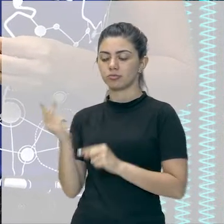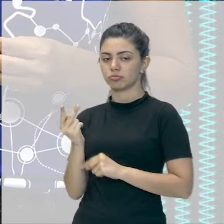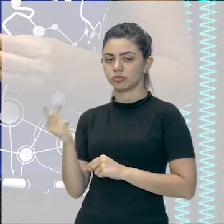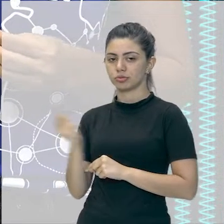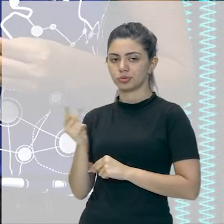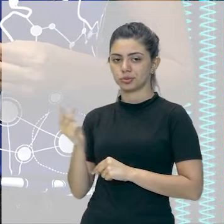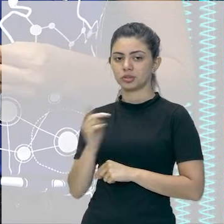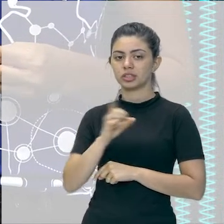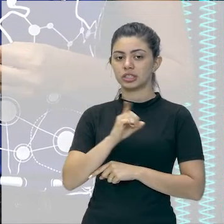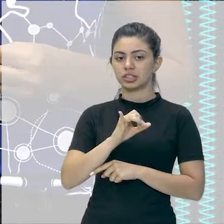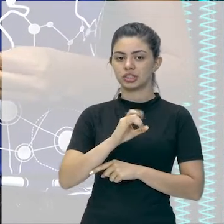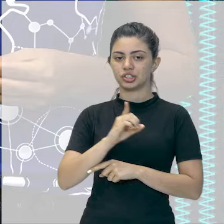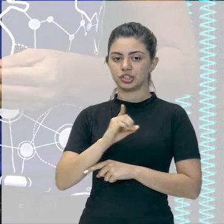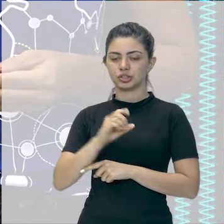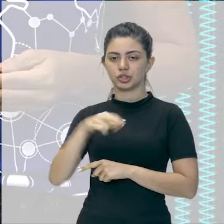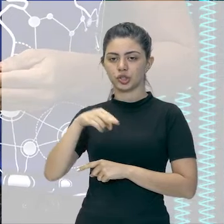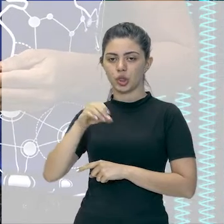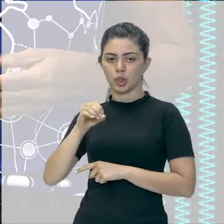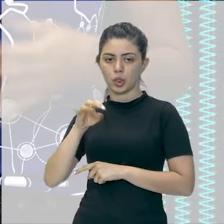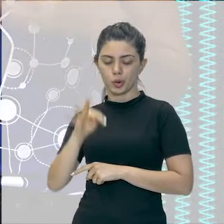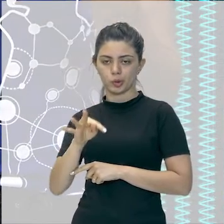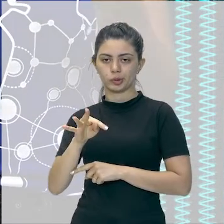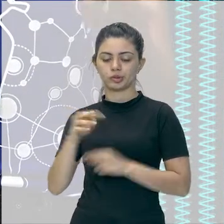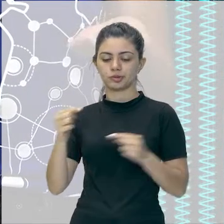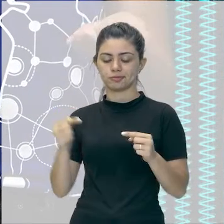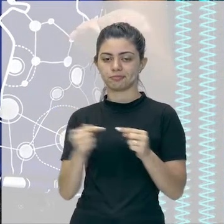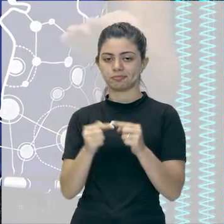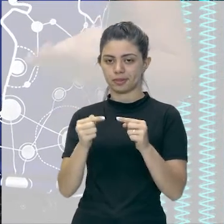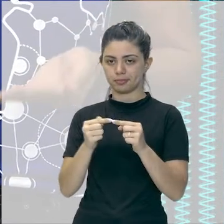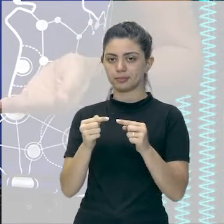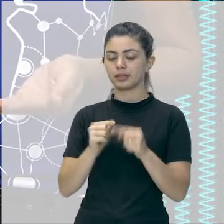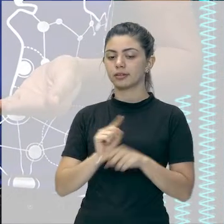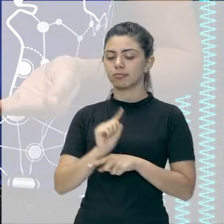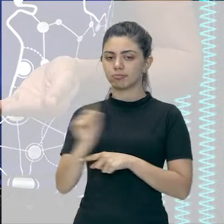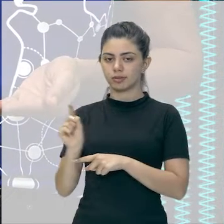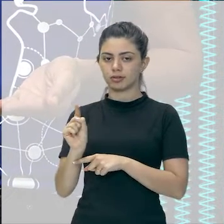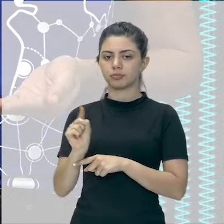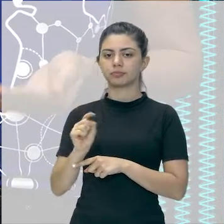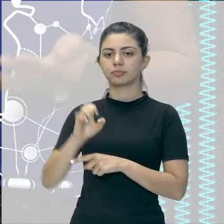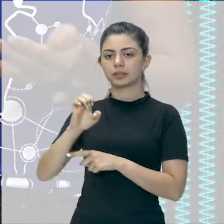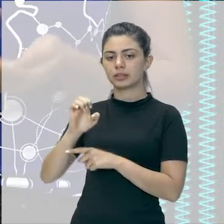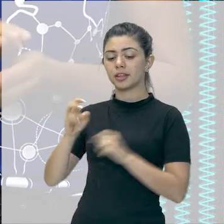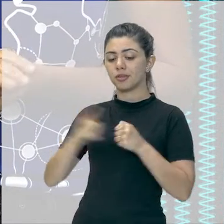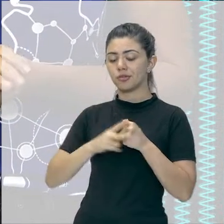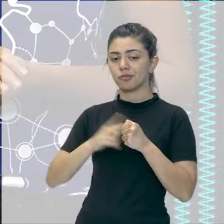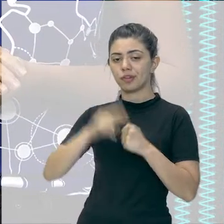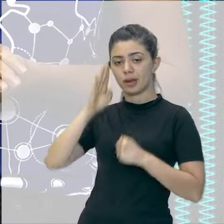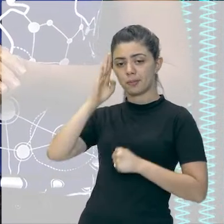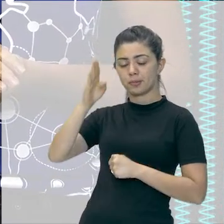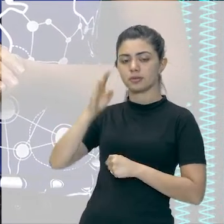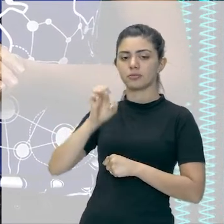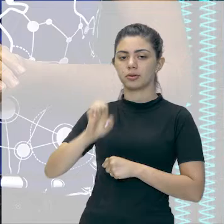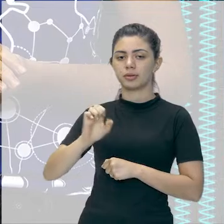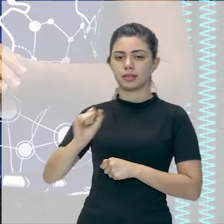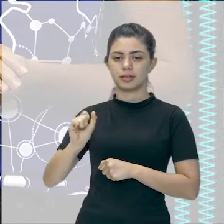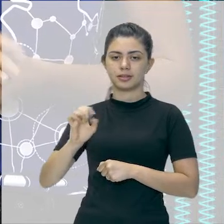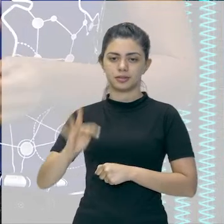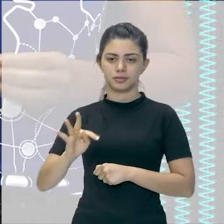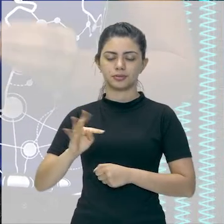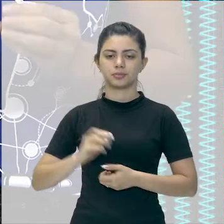auxiliar para a forma negativa. Not, que é a palavra não. E o verbo principal, eat,